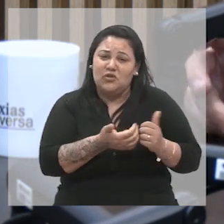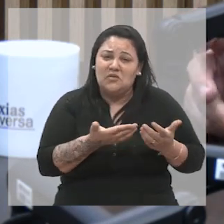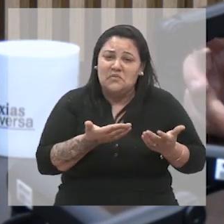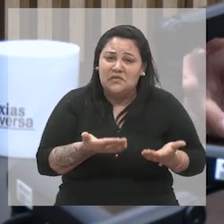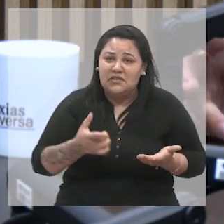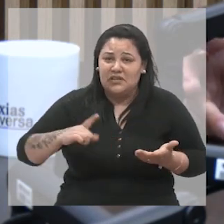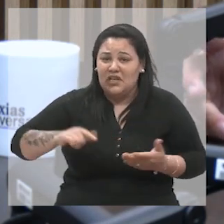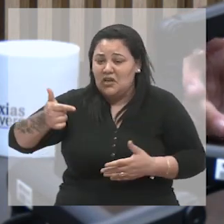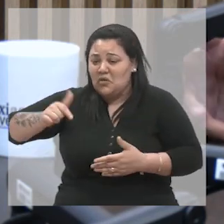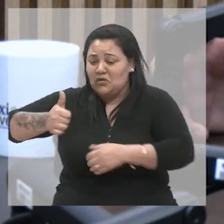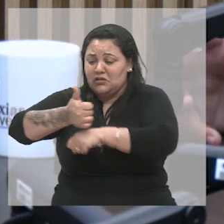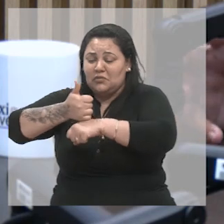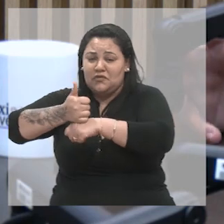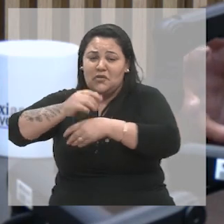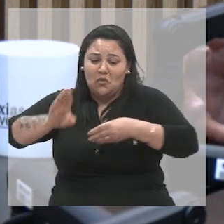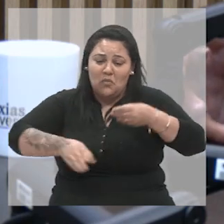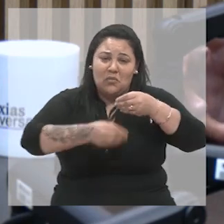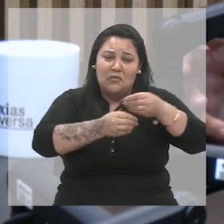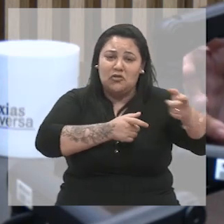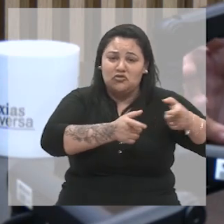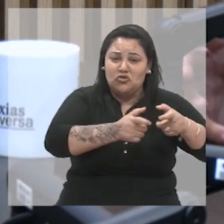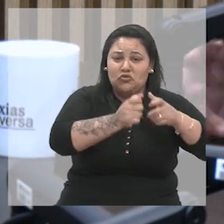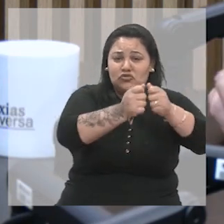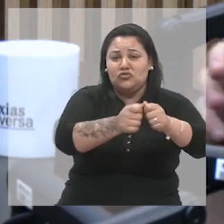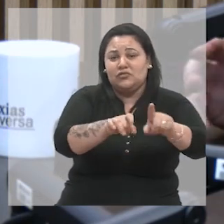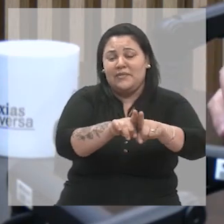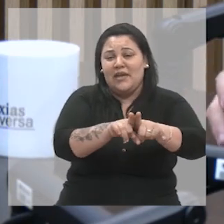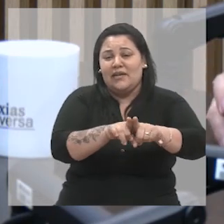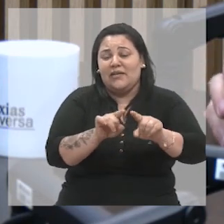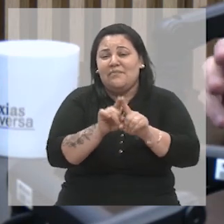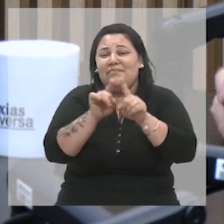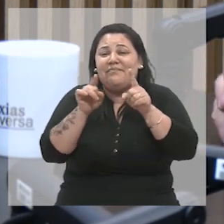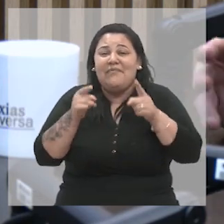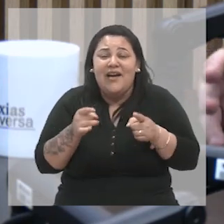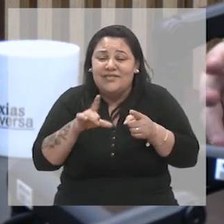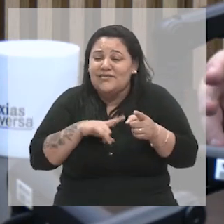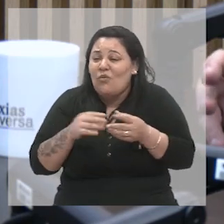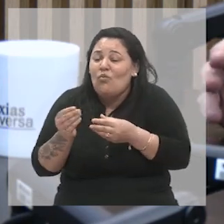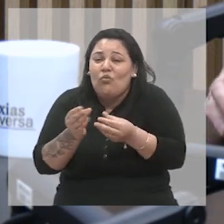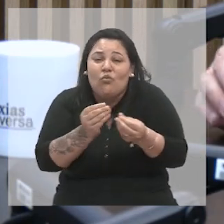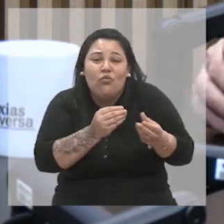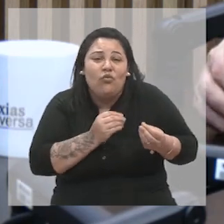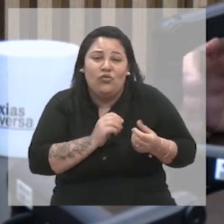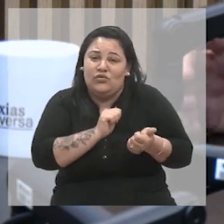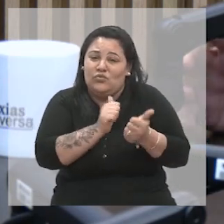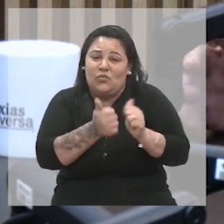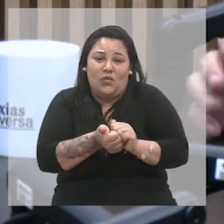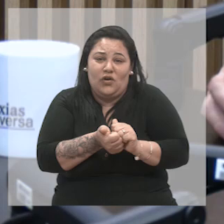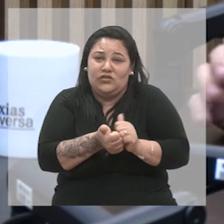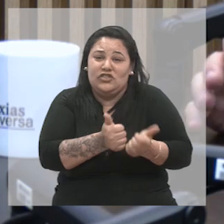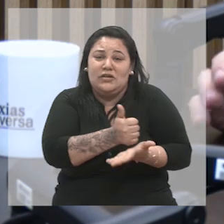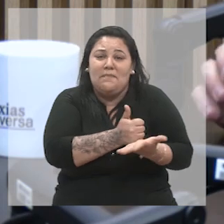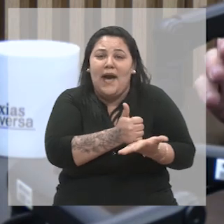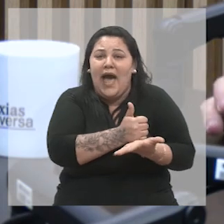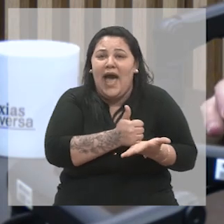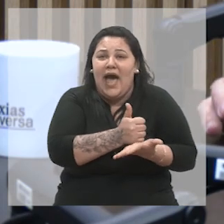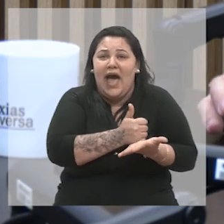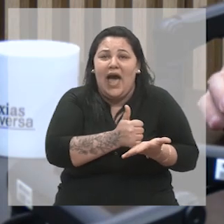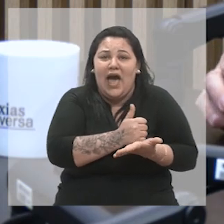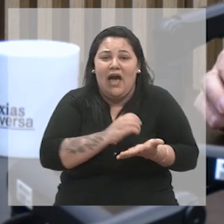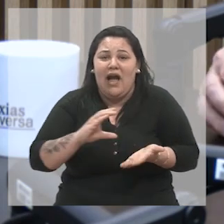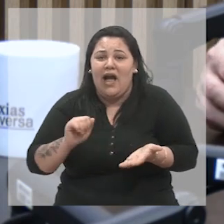atletas, que têm uma outra profissão e jogam também. Mas abriu-se o quê? Muitos atletas de categoria de base,